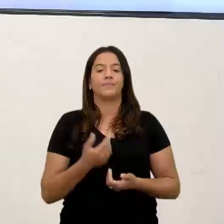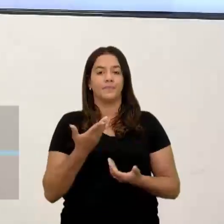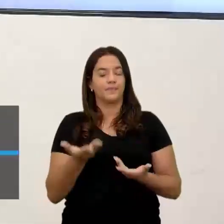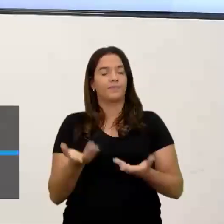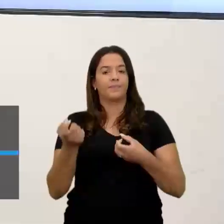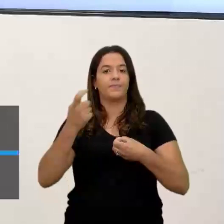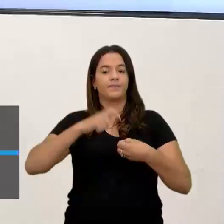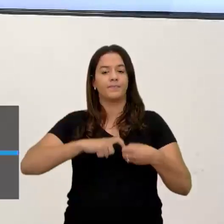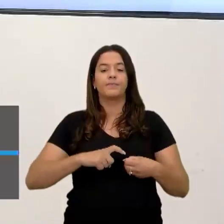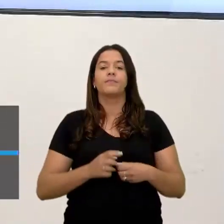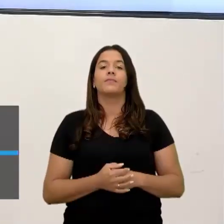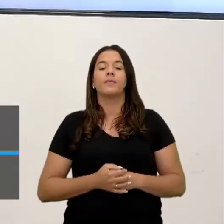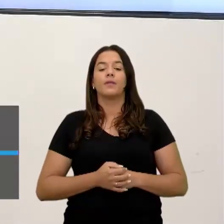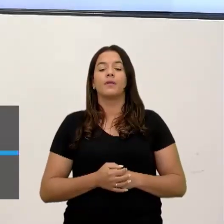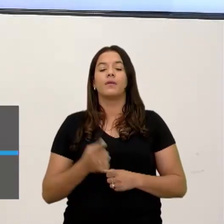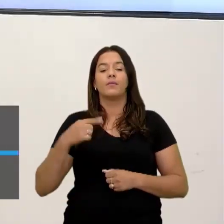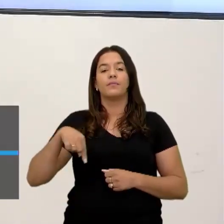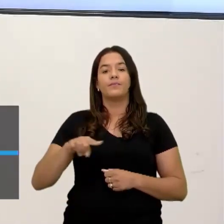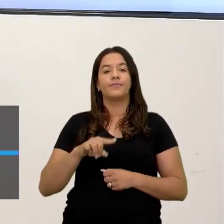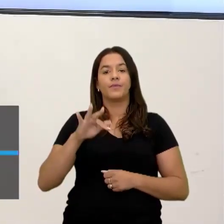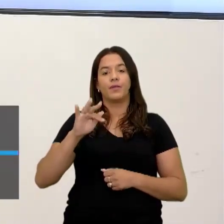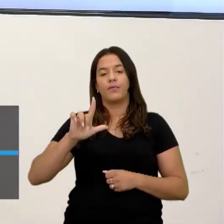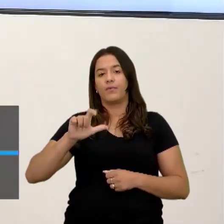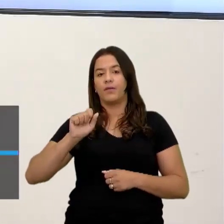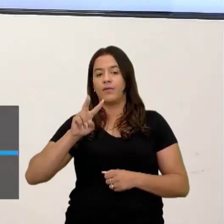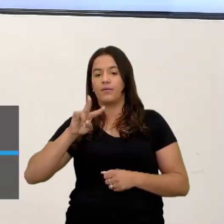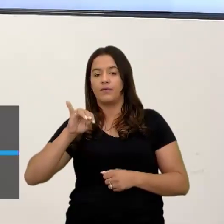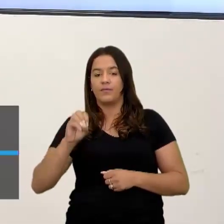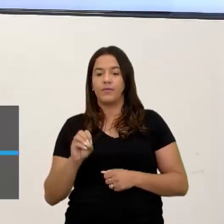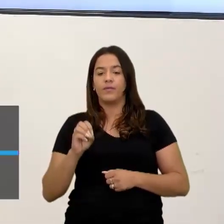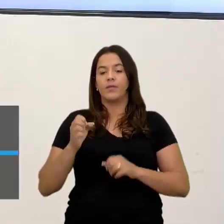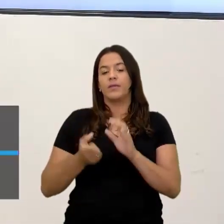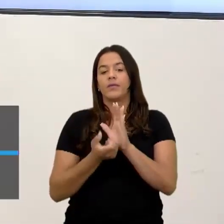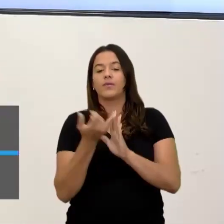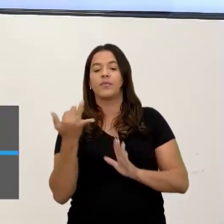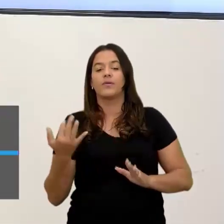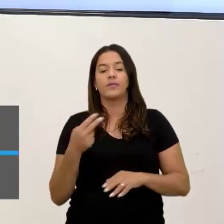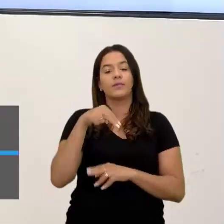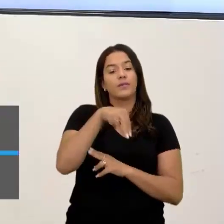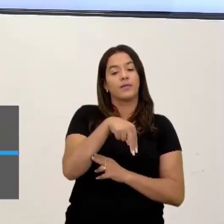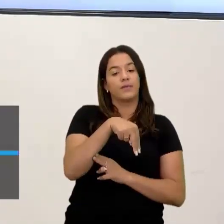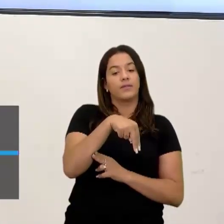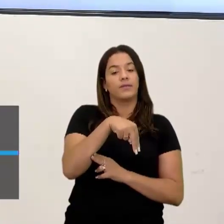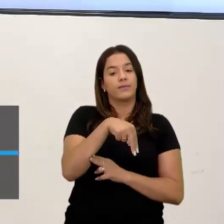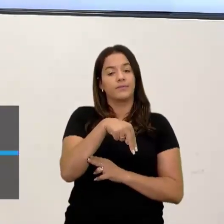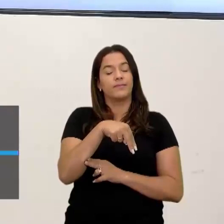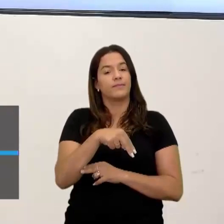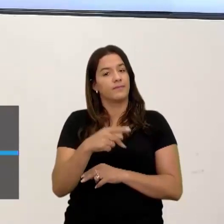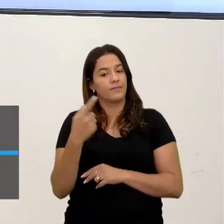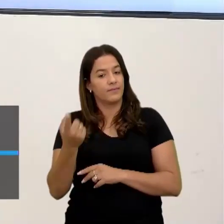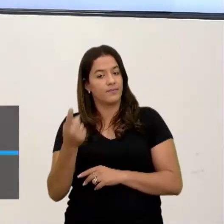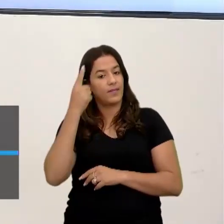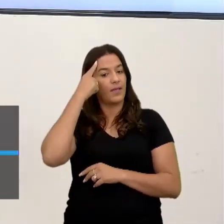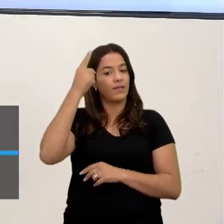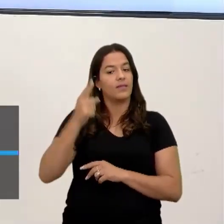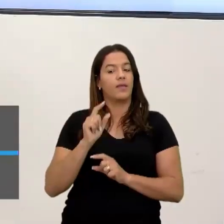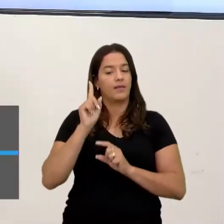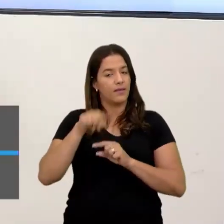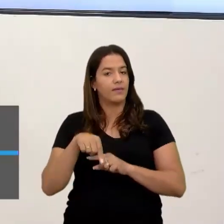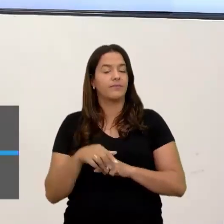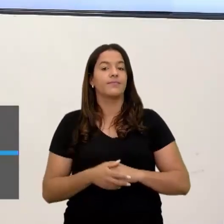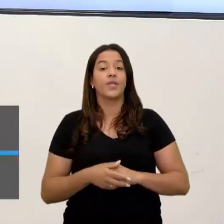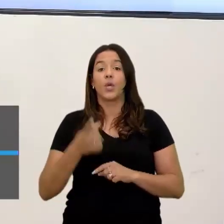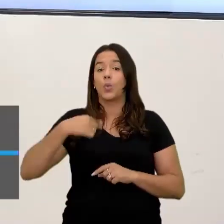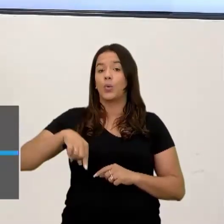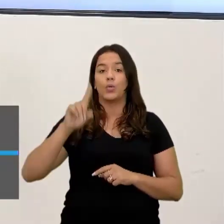Voltamos aqui, né? Aí o Flávio tá perguntando, mas quanto que é N? Isso, olha, a ideia é essa daqui. Quando a